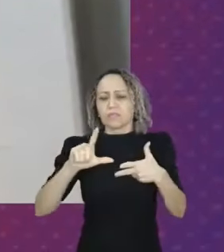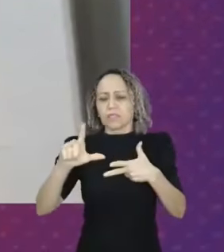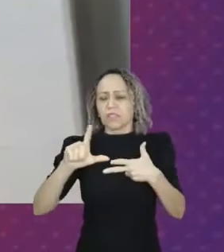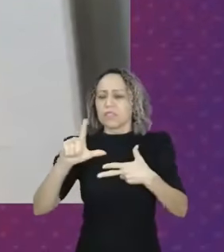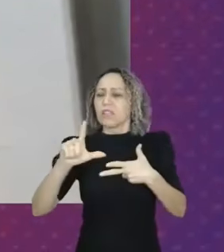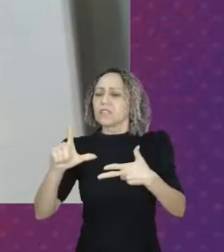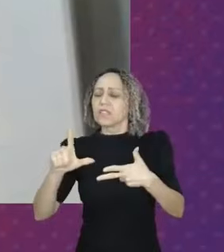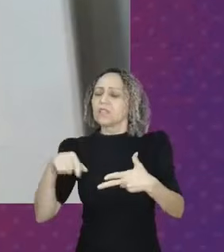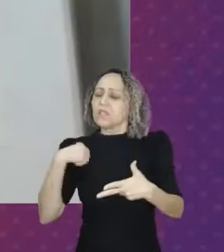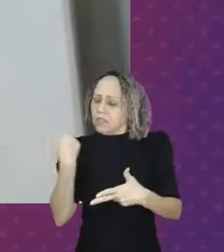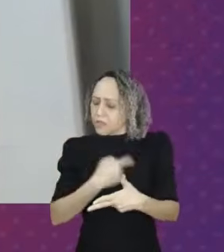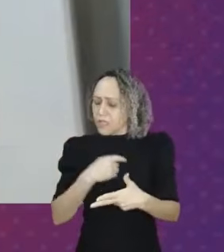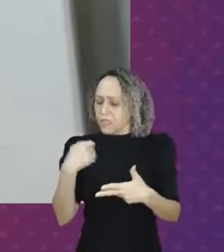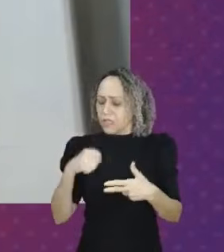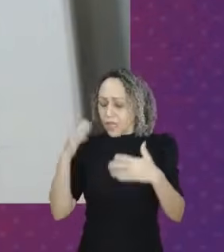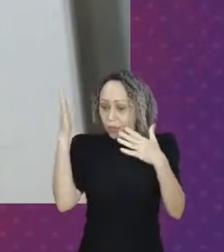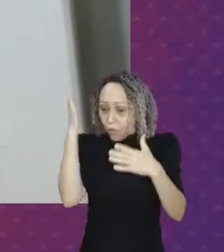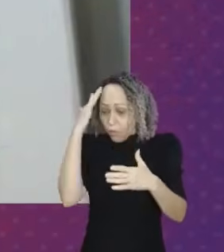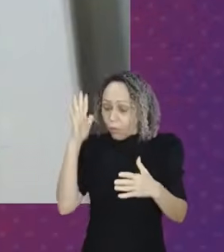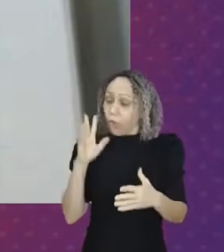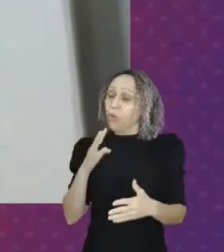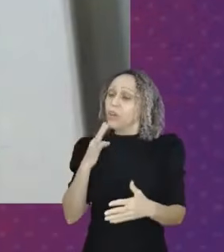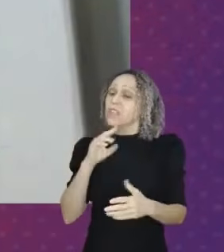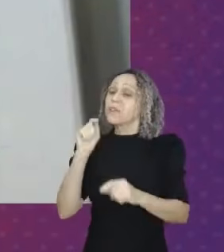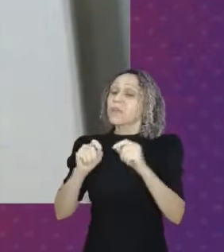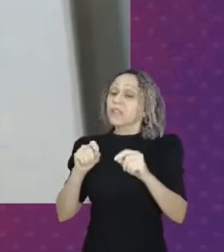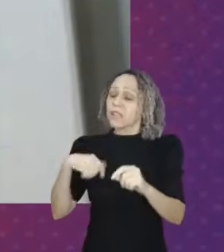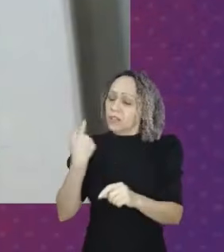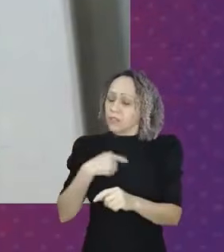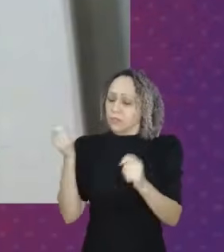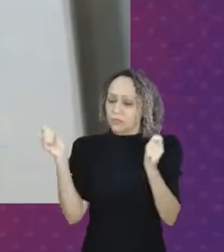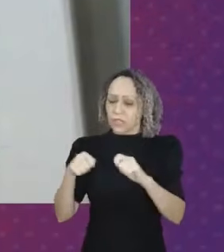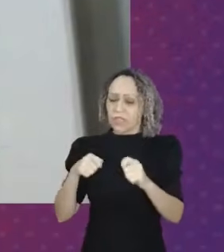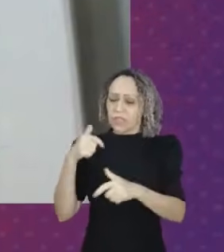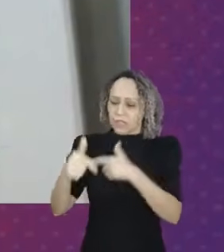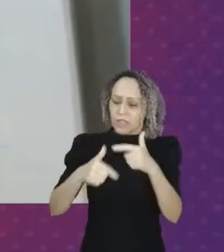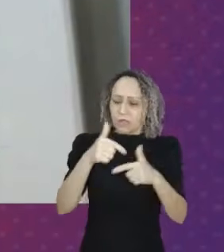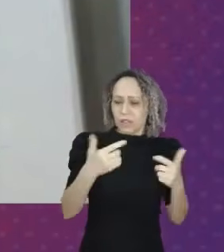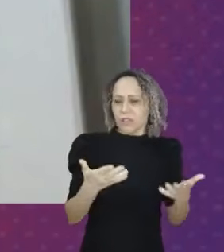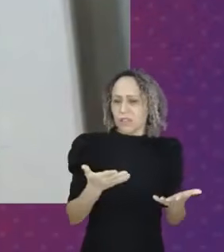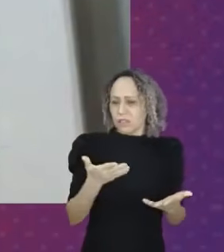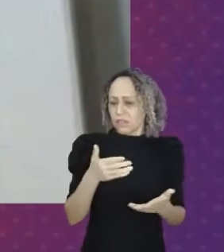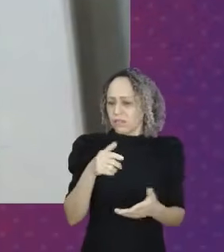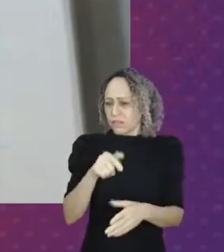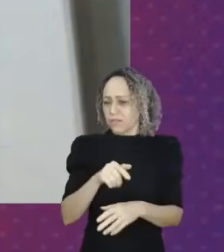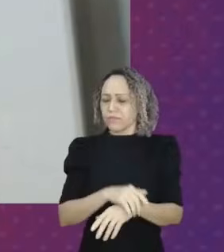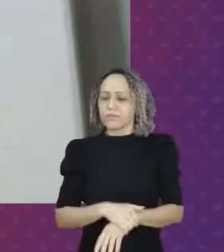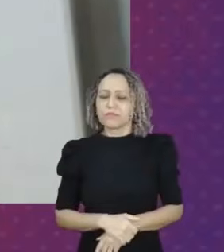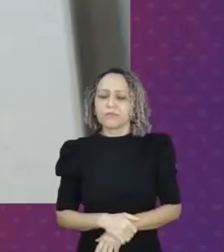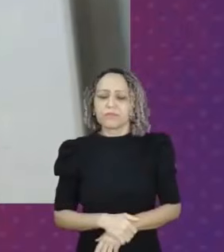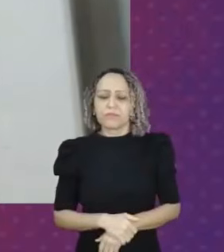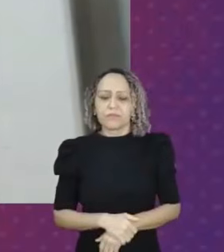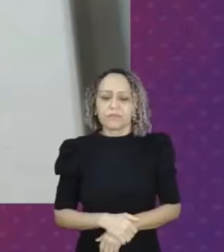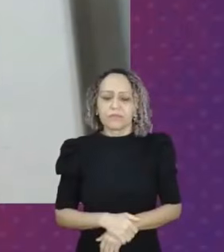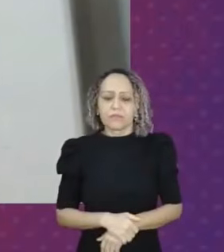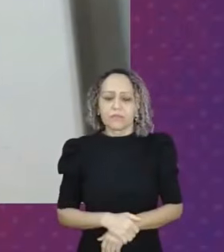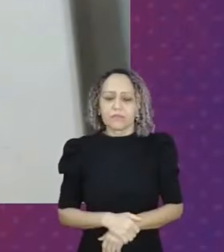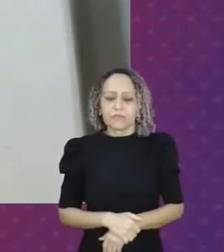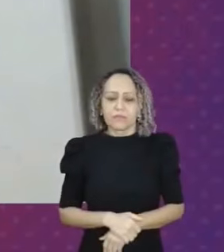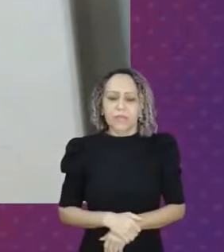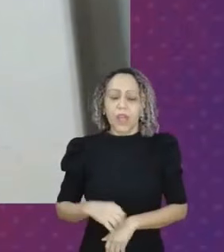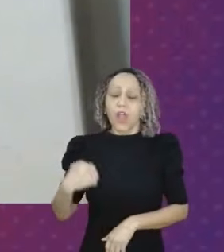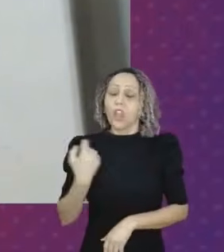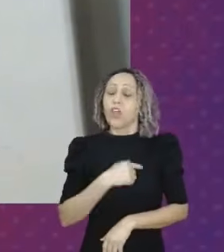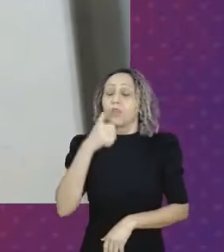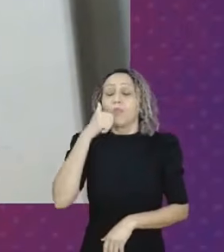poder atuar. Então, e aí um ponto importante também, antes de eu voltar a falar da importância de nós ocuparmos, nós